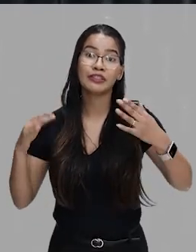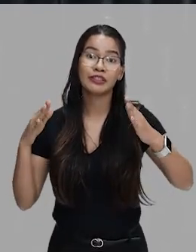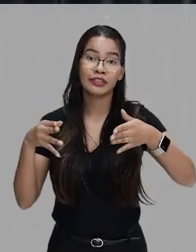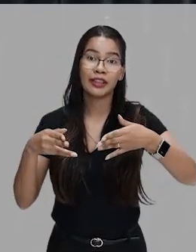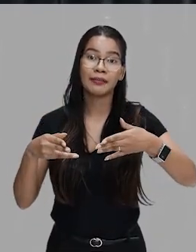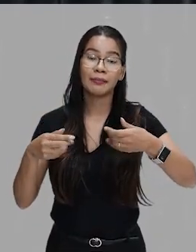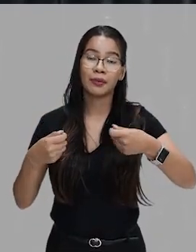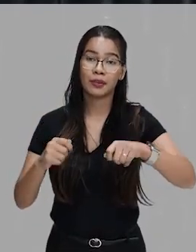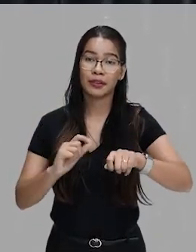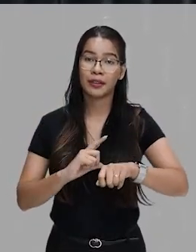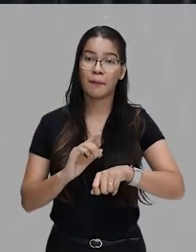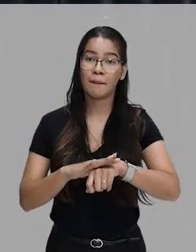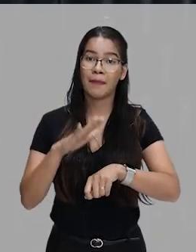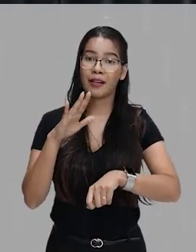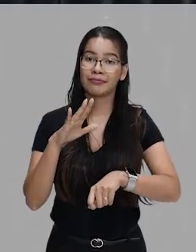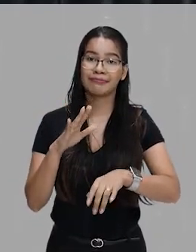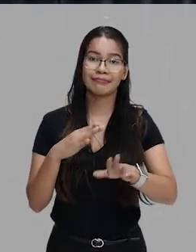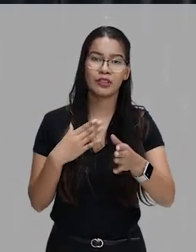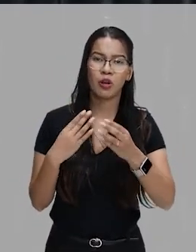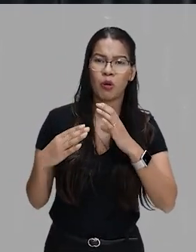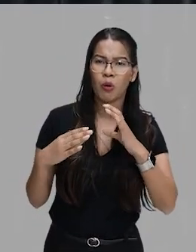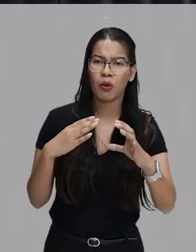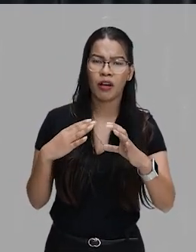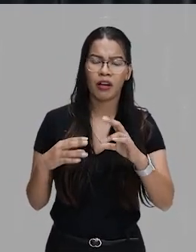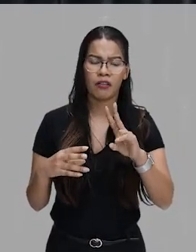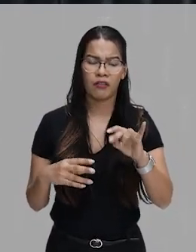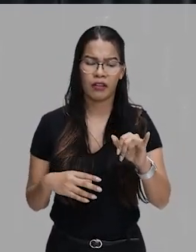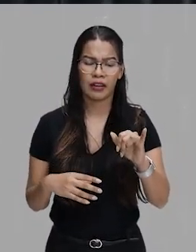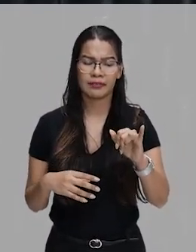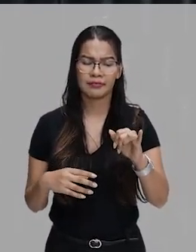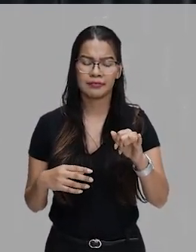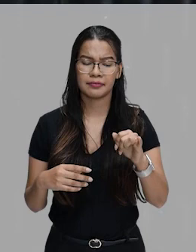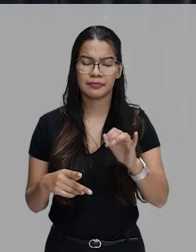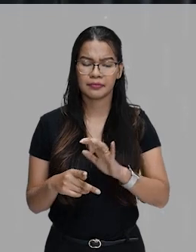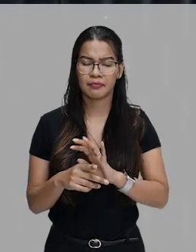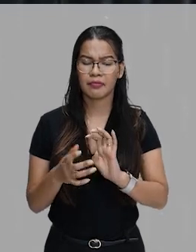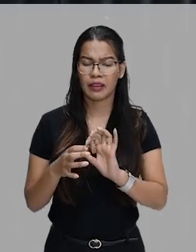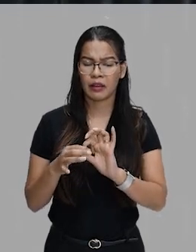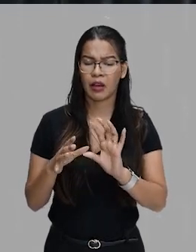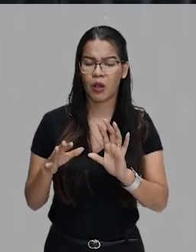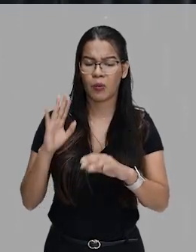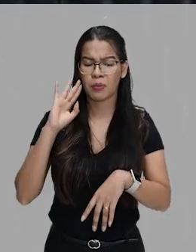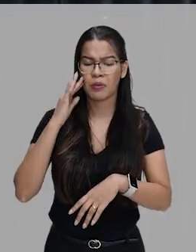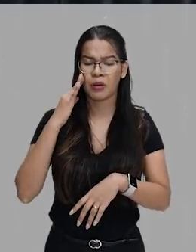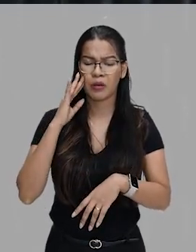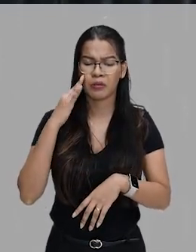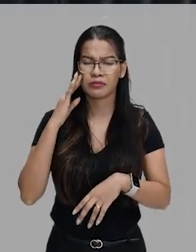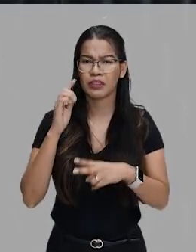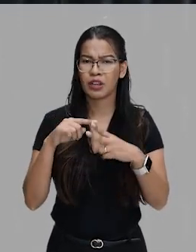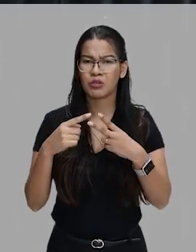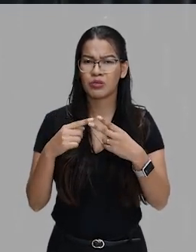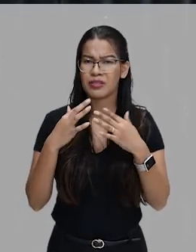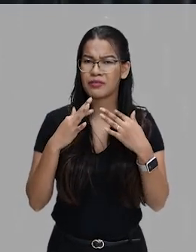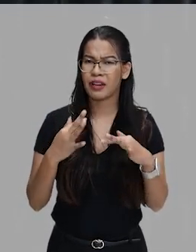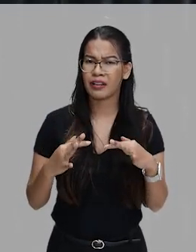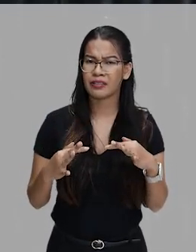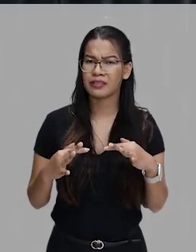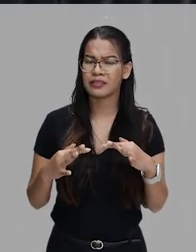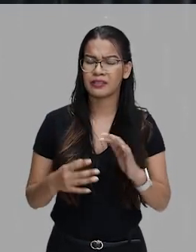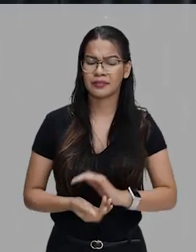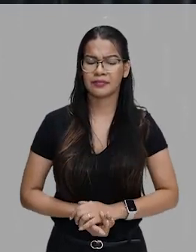Ela vai permitir a compreensão interna das duas frases? Desfazer a ambiguidade? Tem ambiguidade aí?